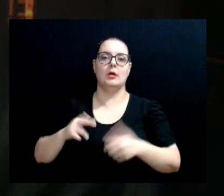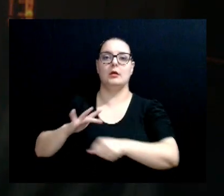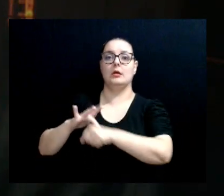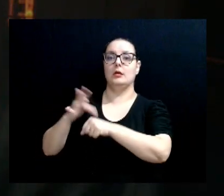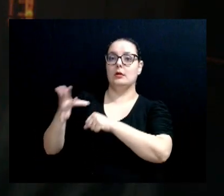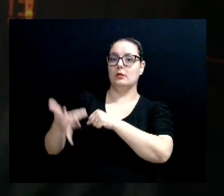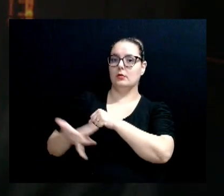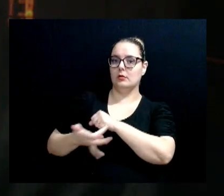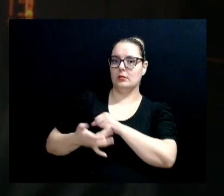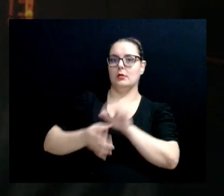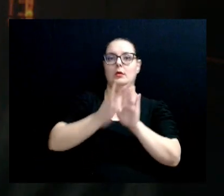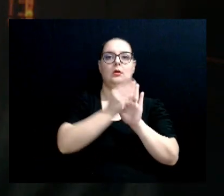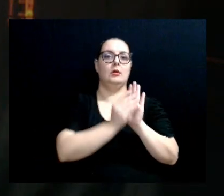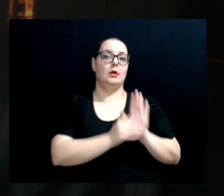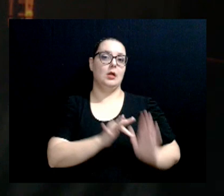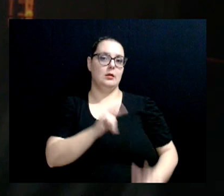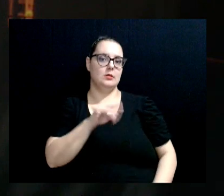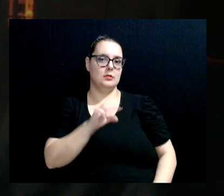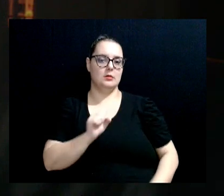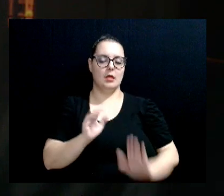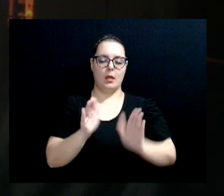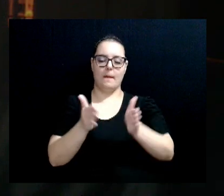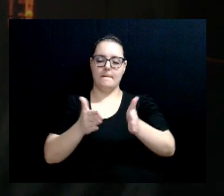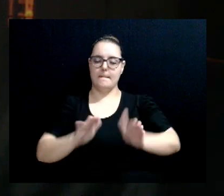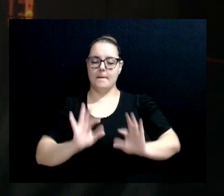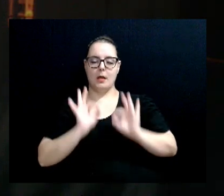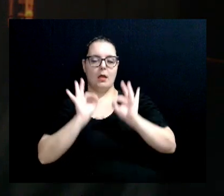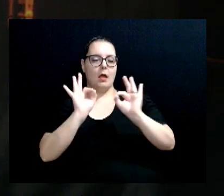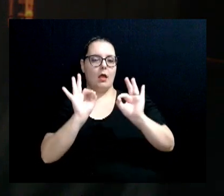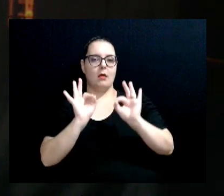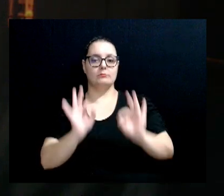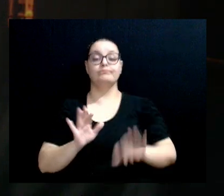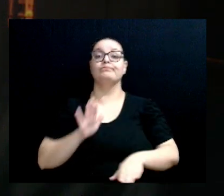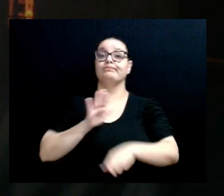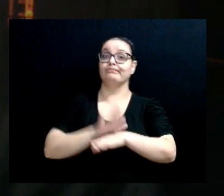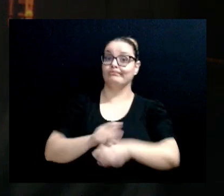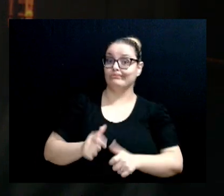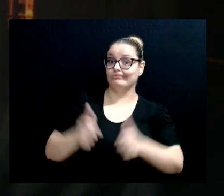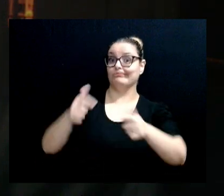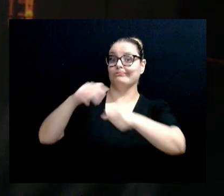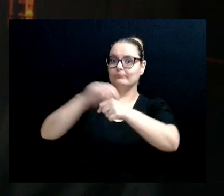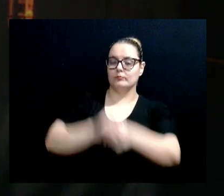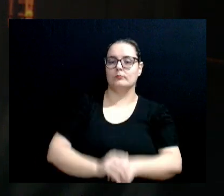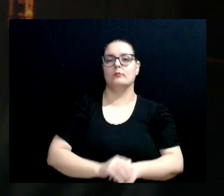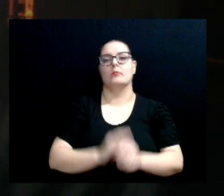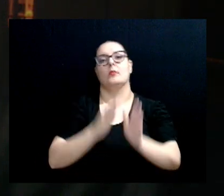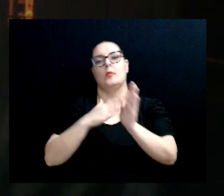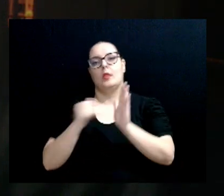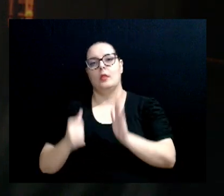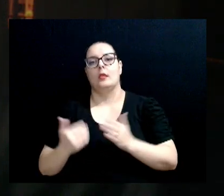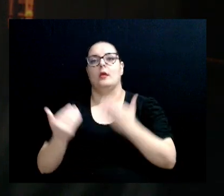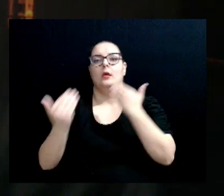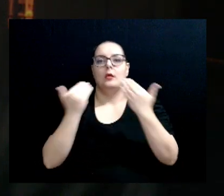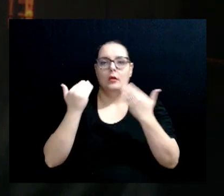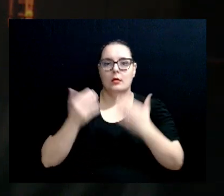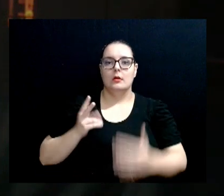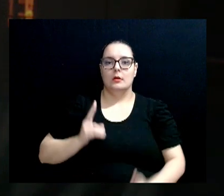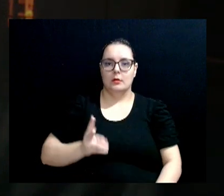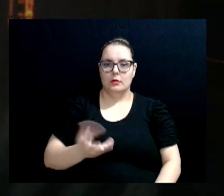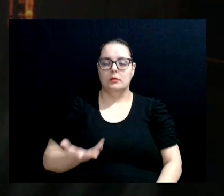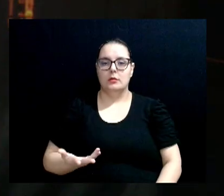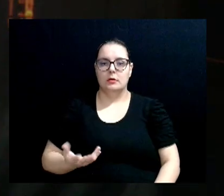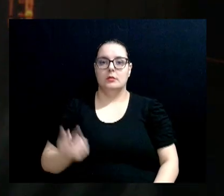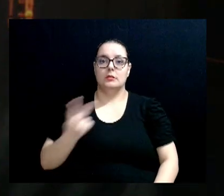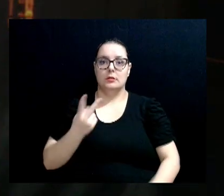fitness e corpos idealizados também ajudam a aumentar a pressão estética e a comparação constante. Segundo dados da